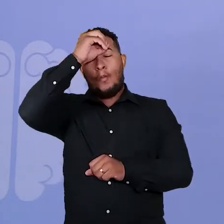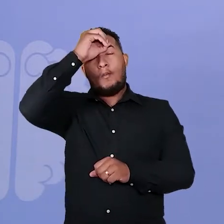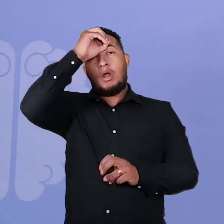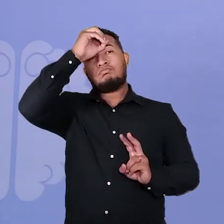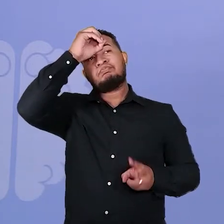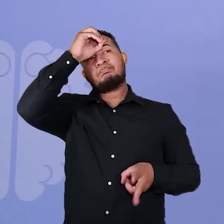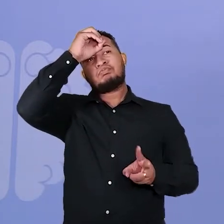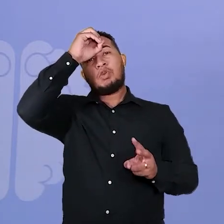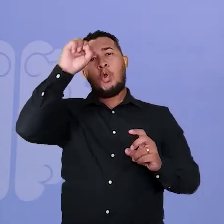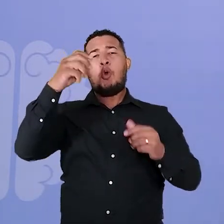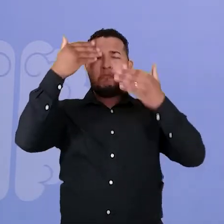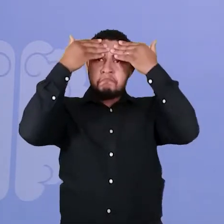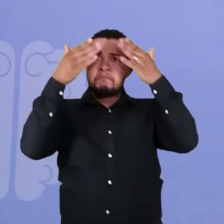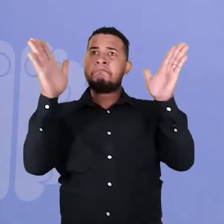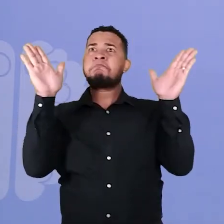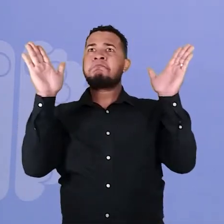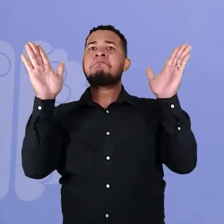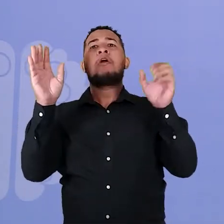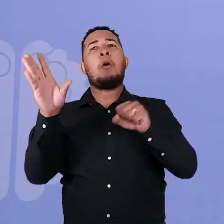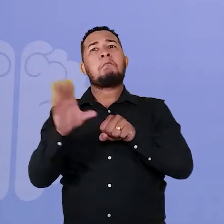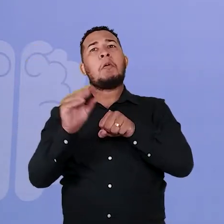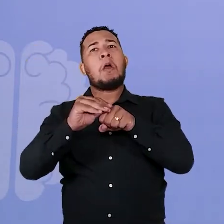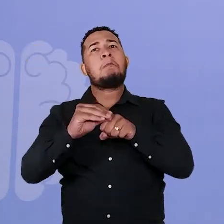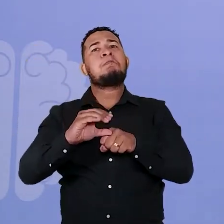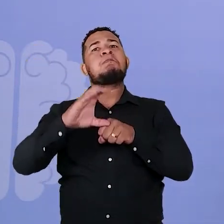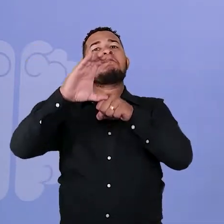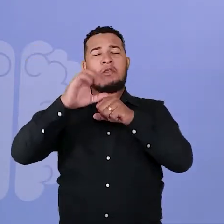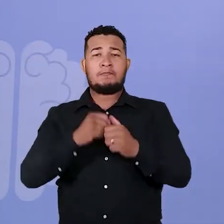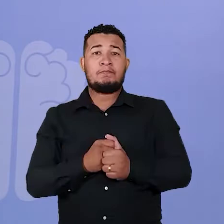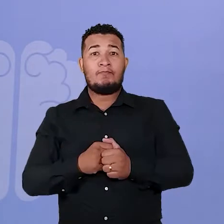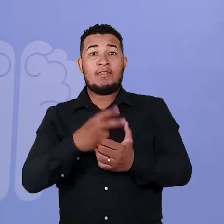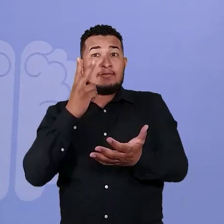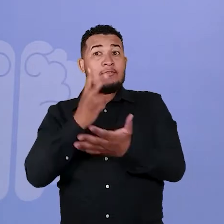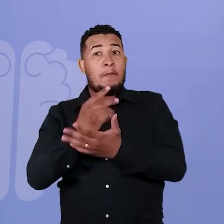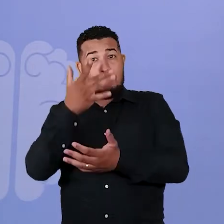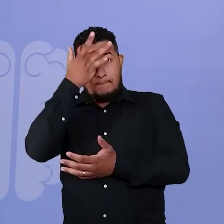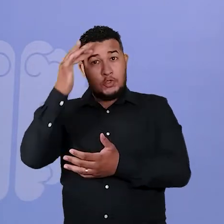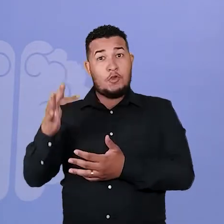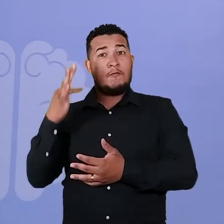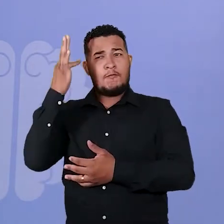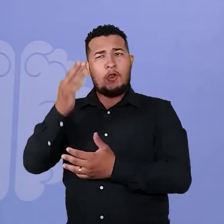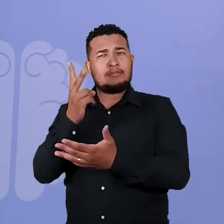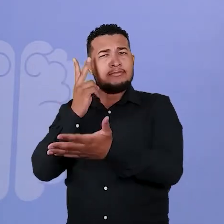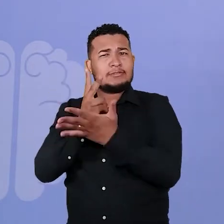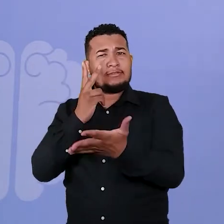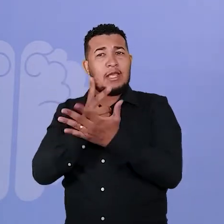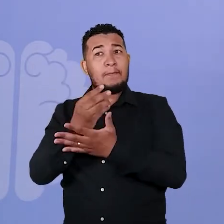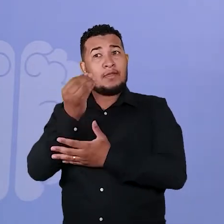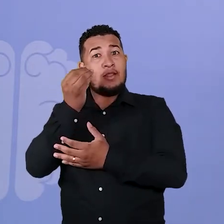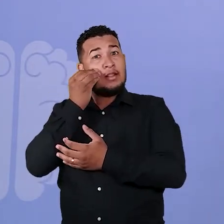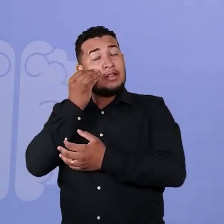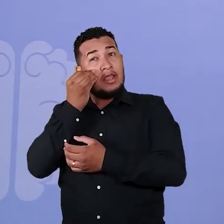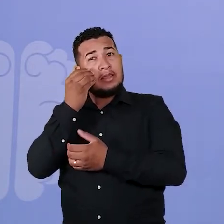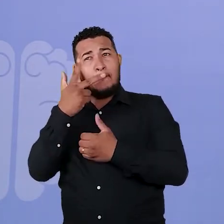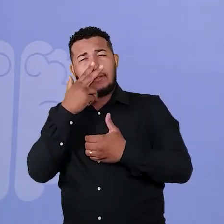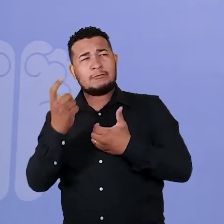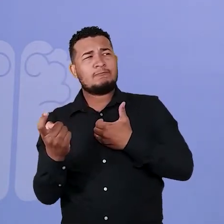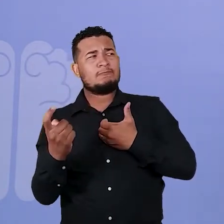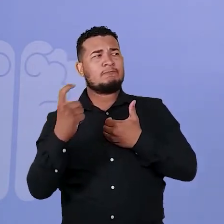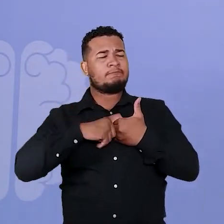na ignorância, seja no conhecimento. O filósofo é sempre esse cara que está, de